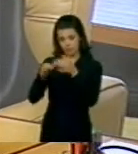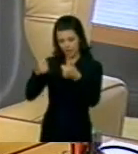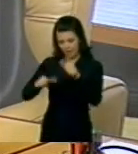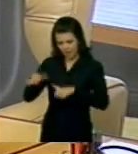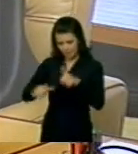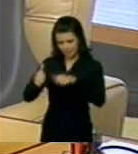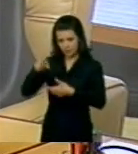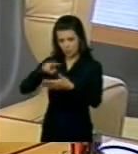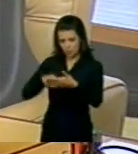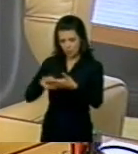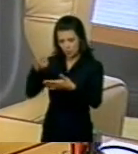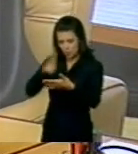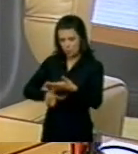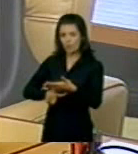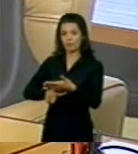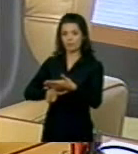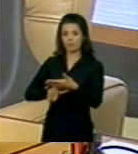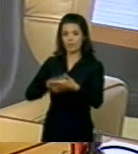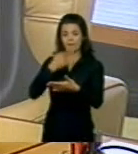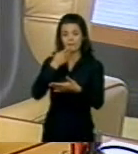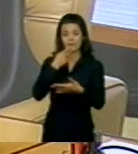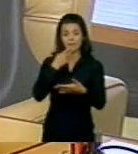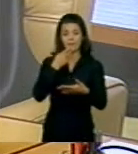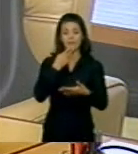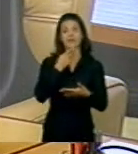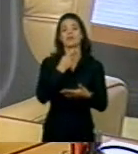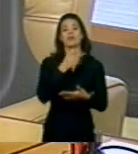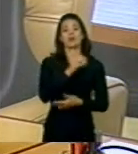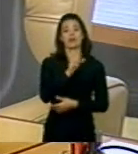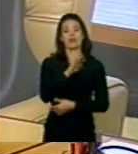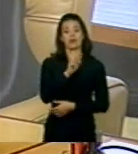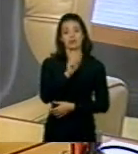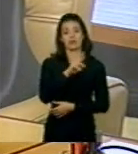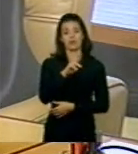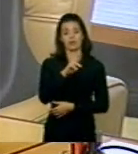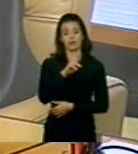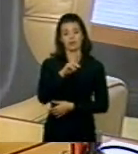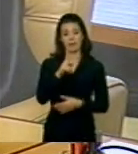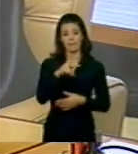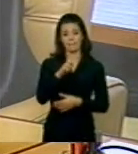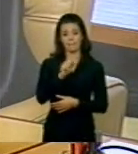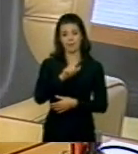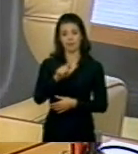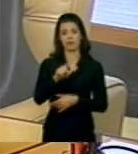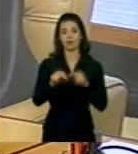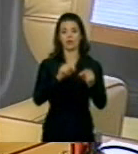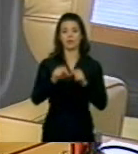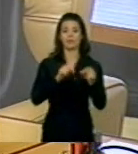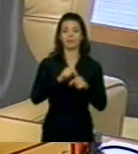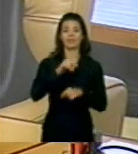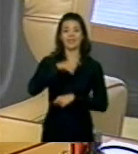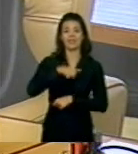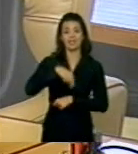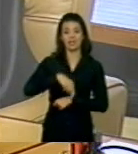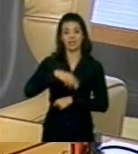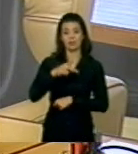jurisdicionais sobre medidas cautelares penais significa ampliar a imunidade para além dos